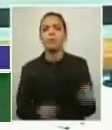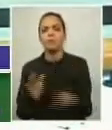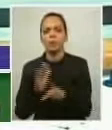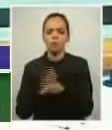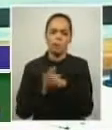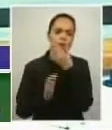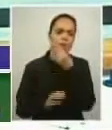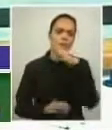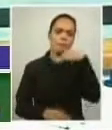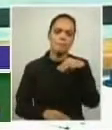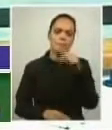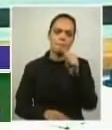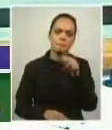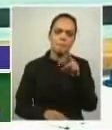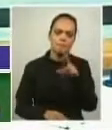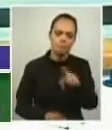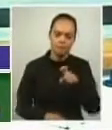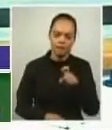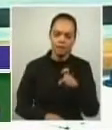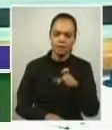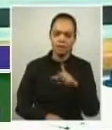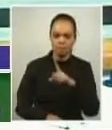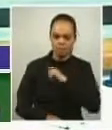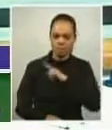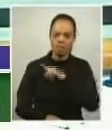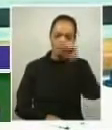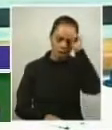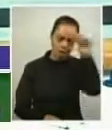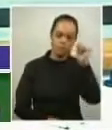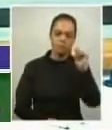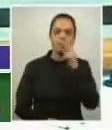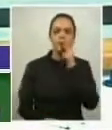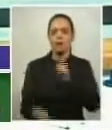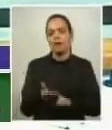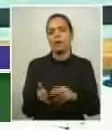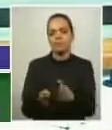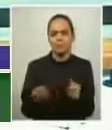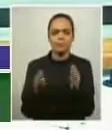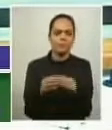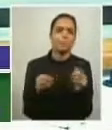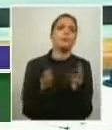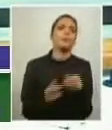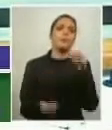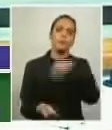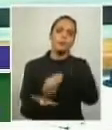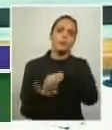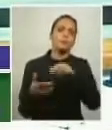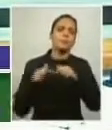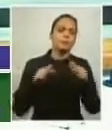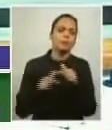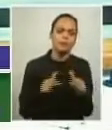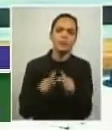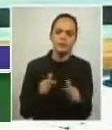próprio mar foi autor de cartas de reivindicações do movimento operário do